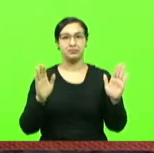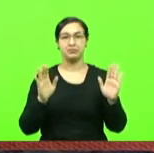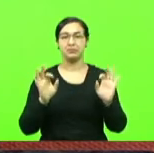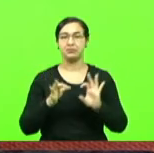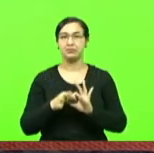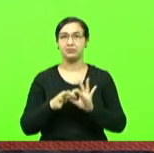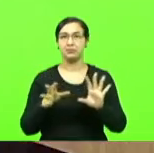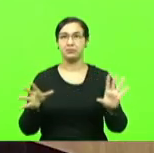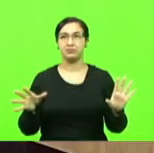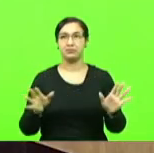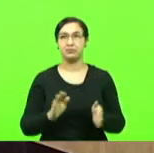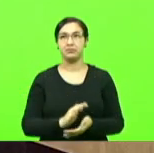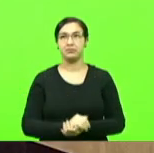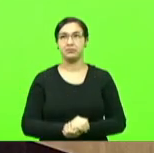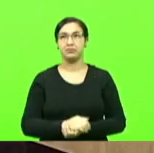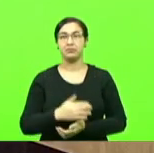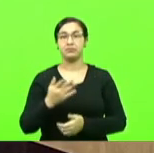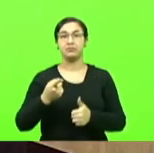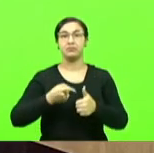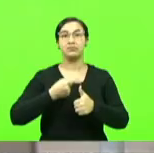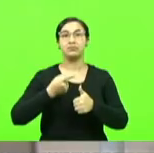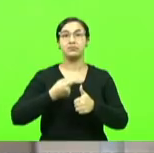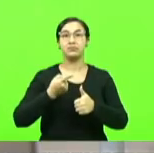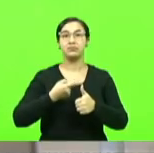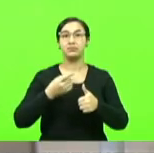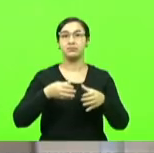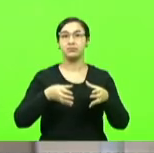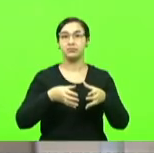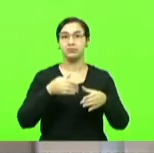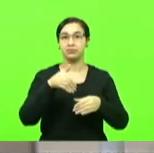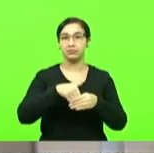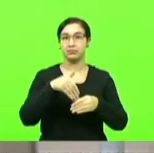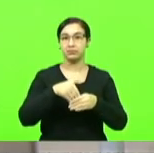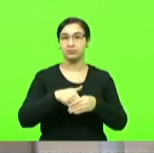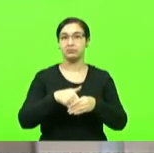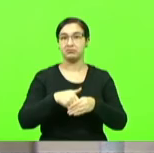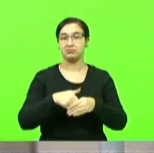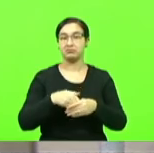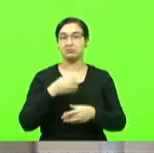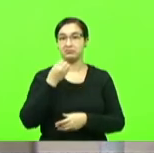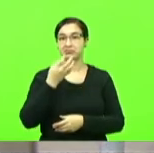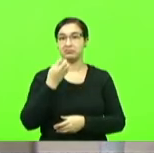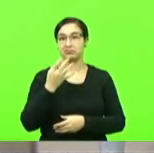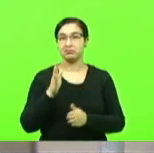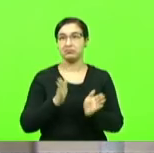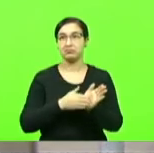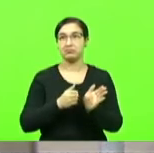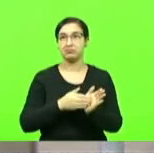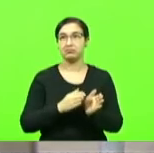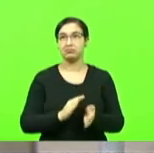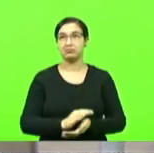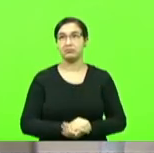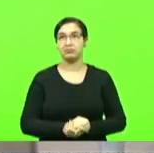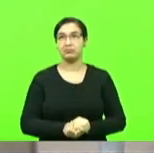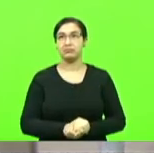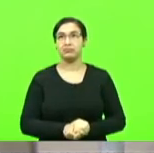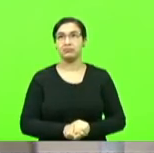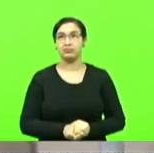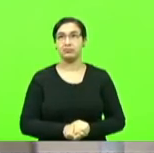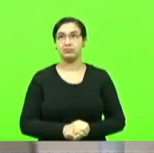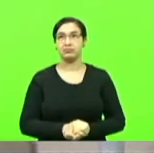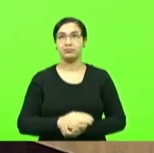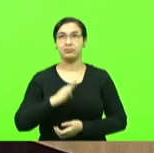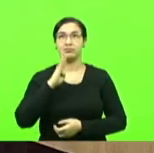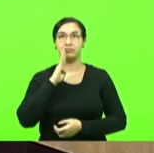Vossa Excelência se elegeu em primeiro turno e de maneira expressiva. Parabéns. A palavra... A palavra, deputado Nilson